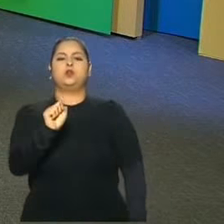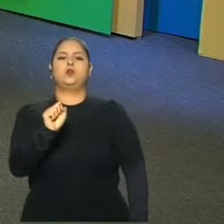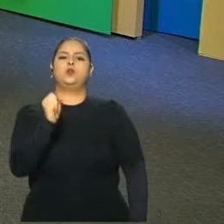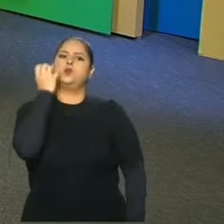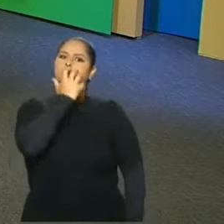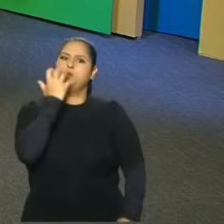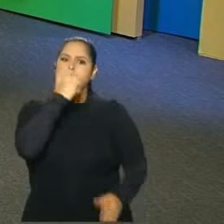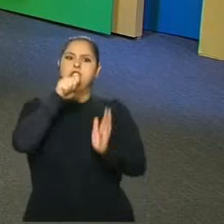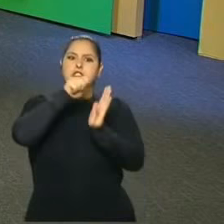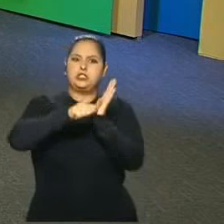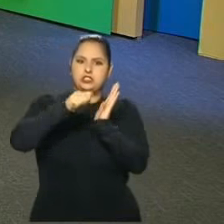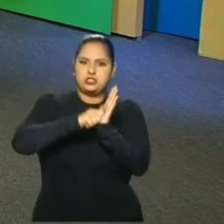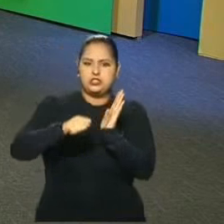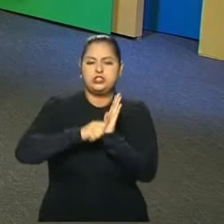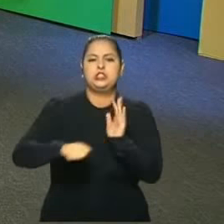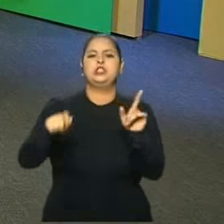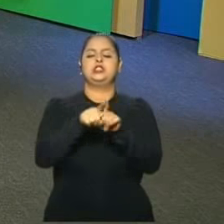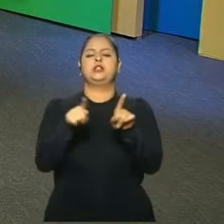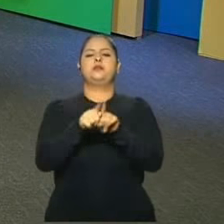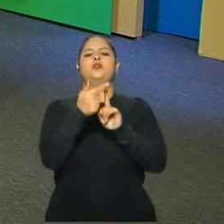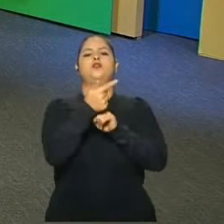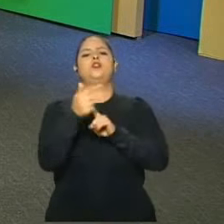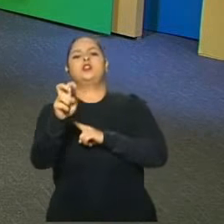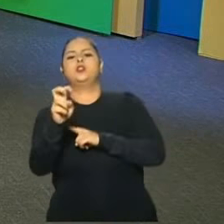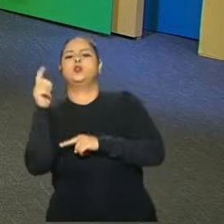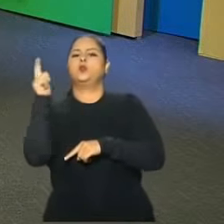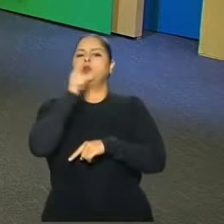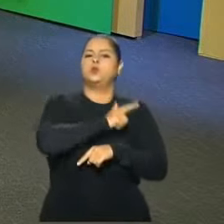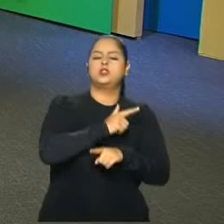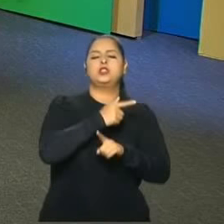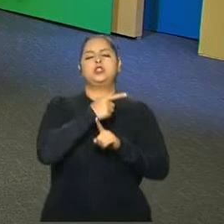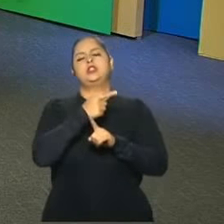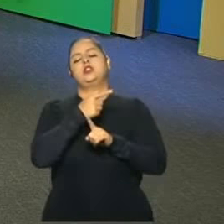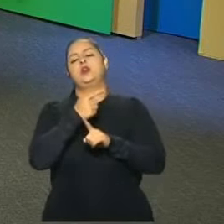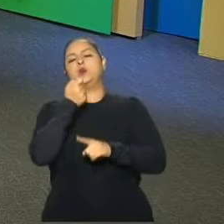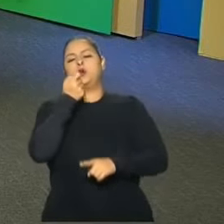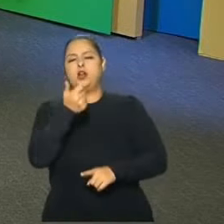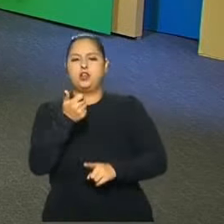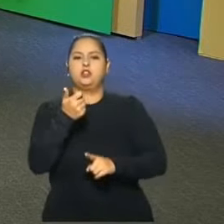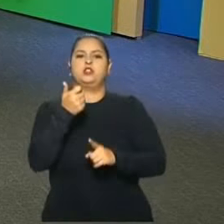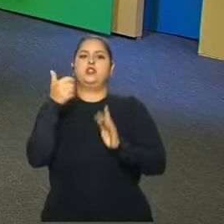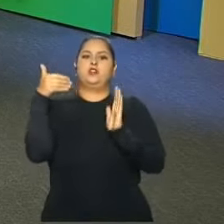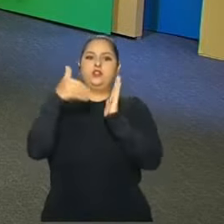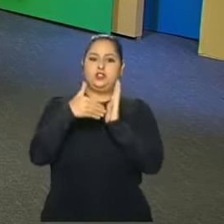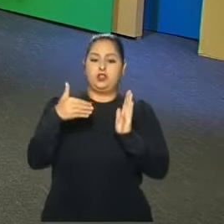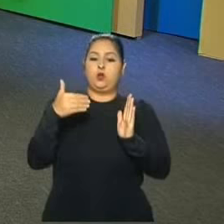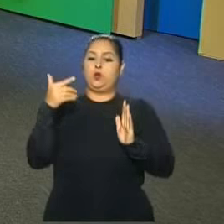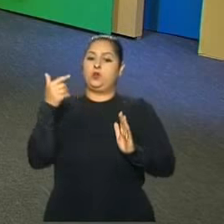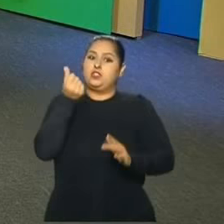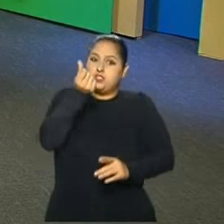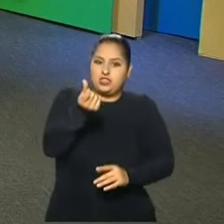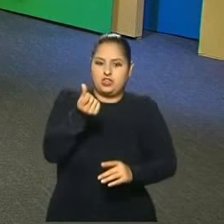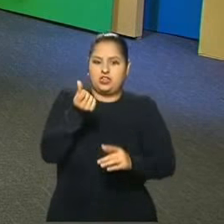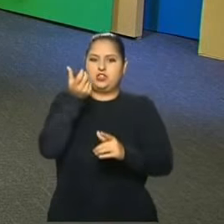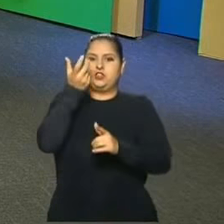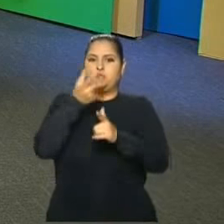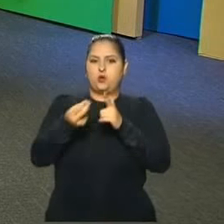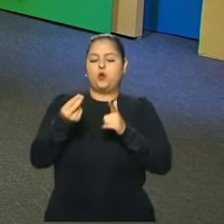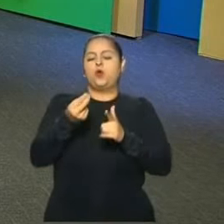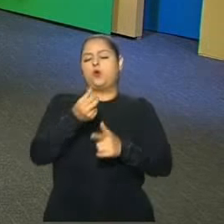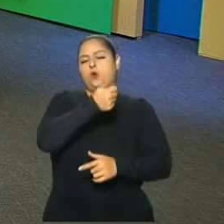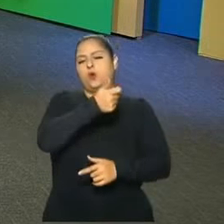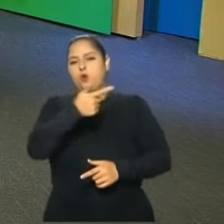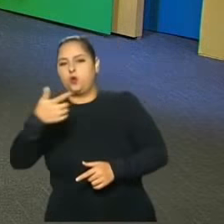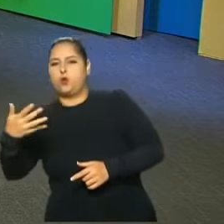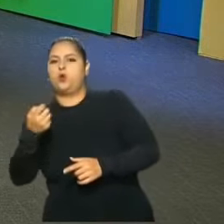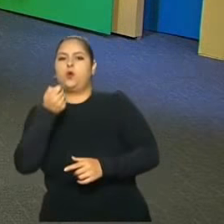composições inscritas. Dessas, 25 chegaram às semifinais e 6 foram finalistas pelo júri. Muito bem,